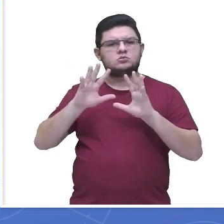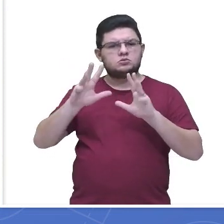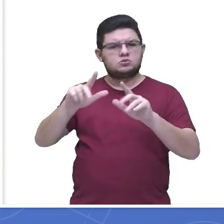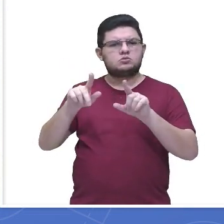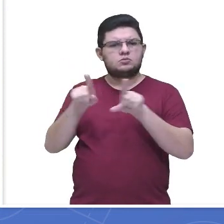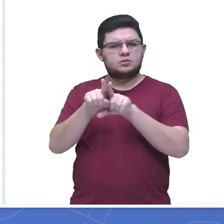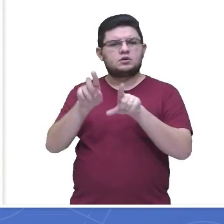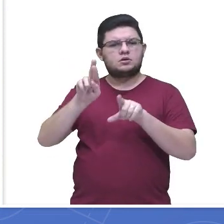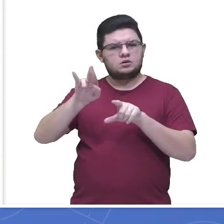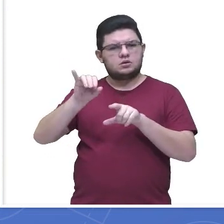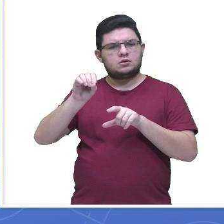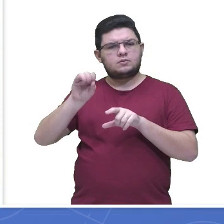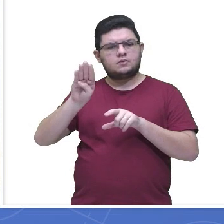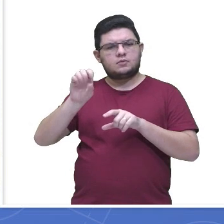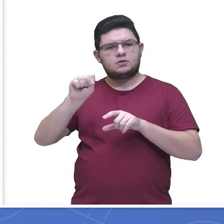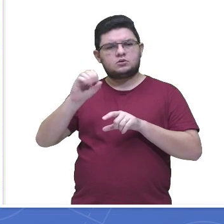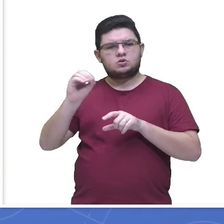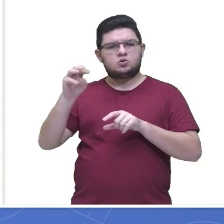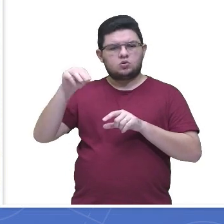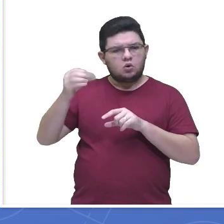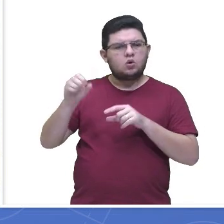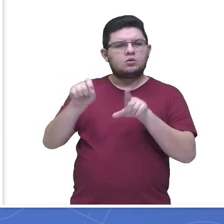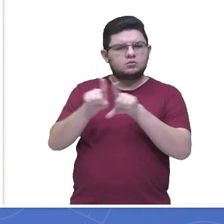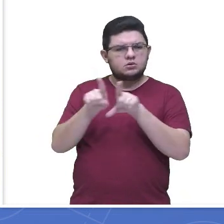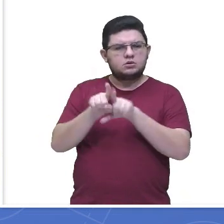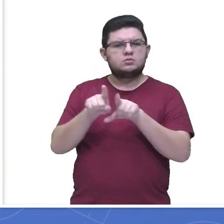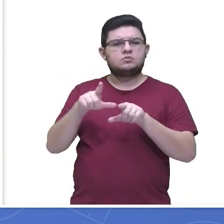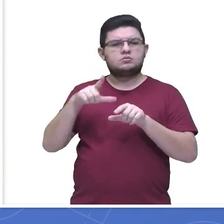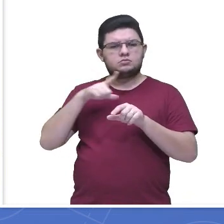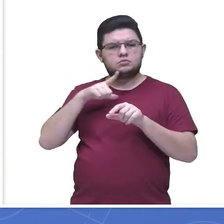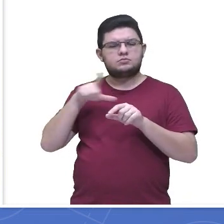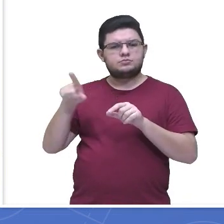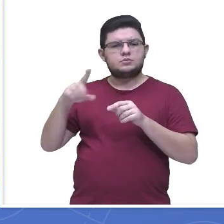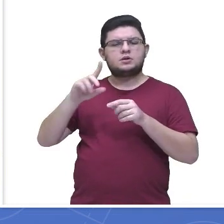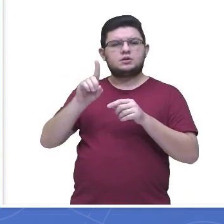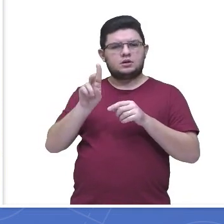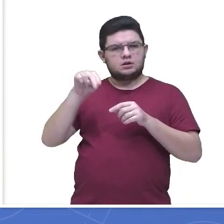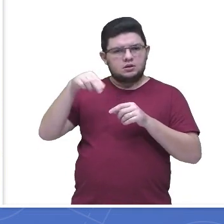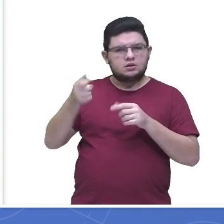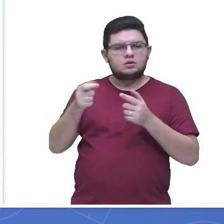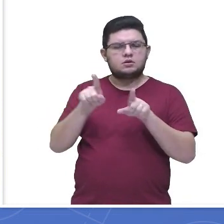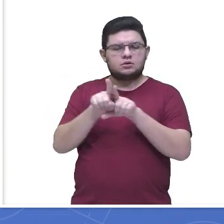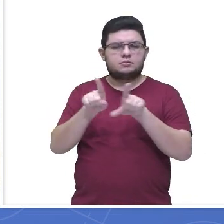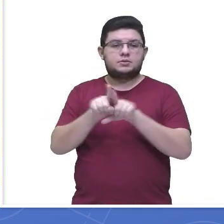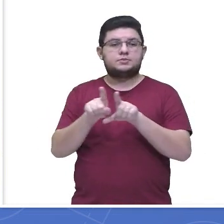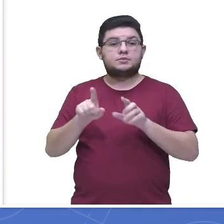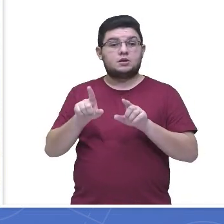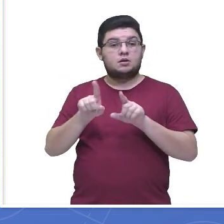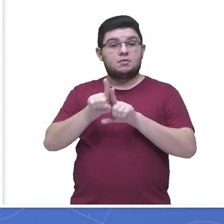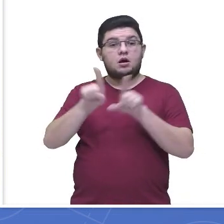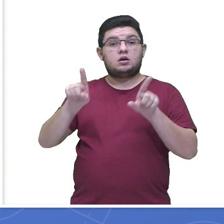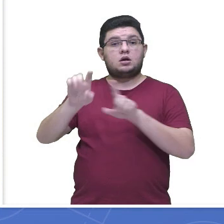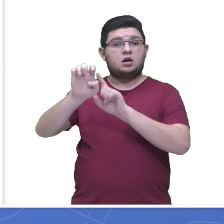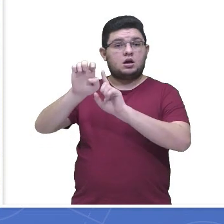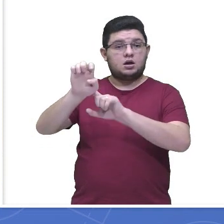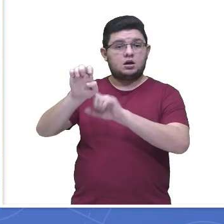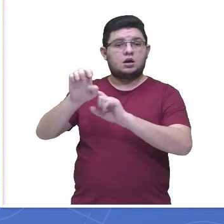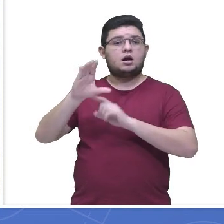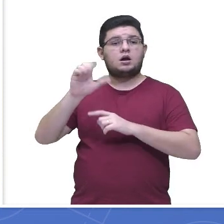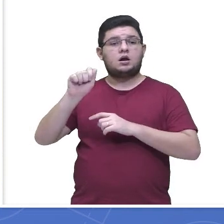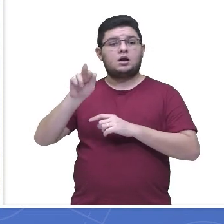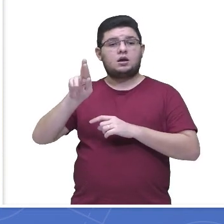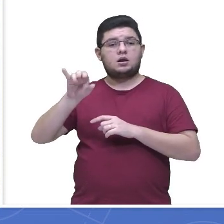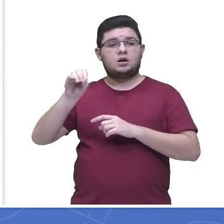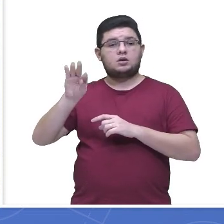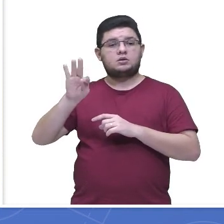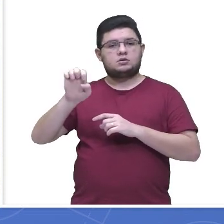ribossomos também, parede celular, DNA e carioteca. Vamos ver aí a nossa próxima. Olha só, nós temos algumas. Antes da gente responder, vamos ver aí